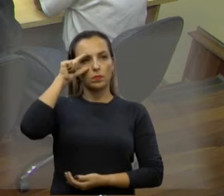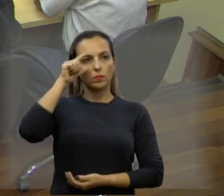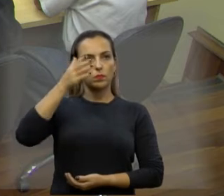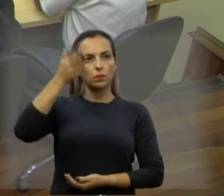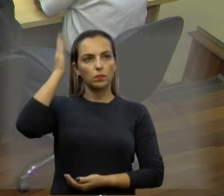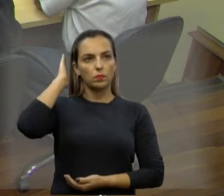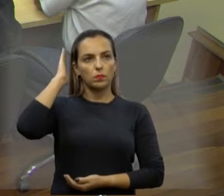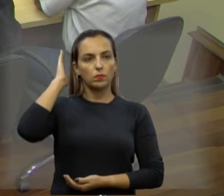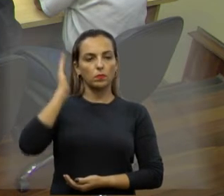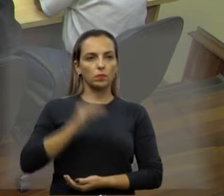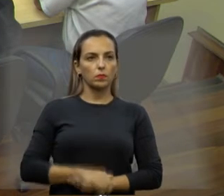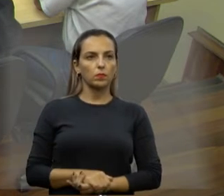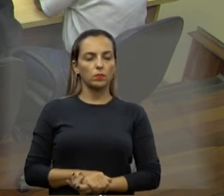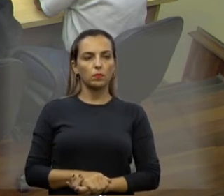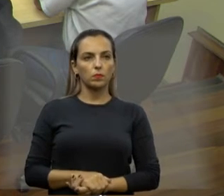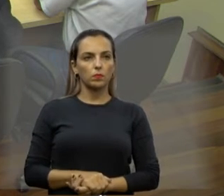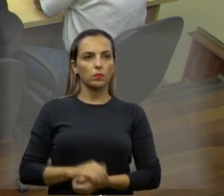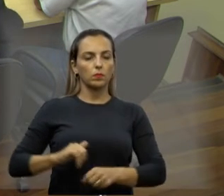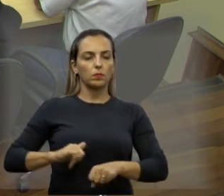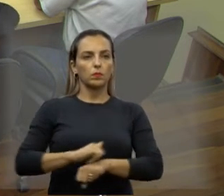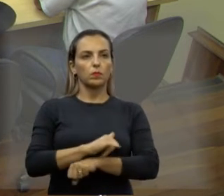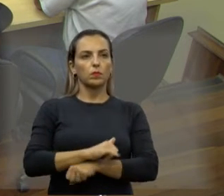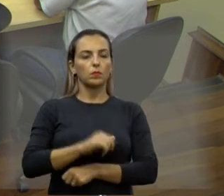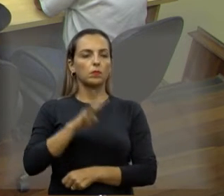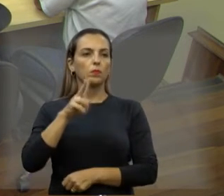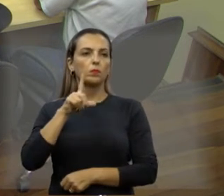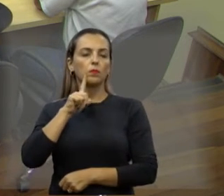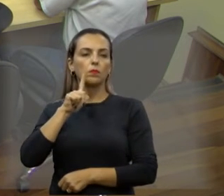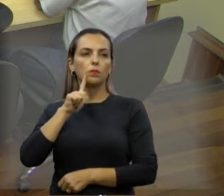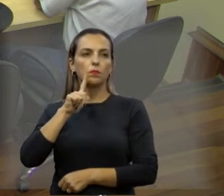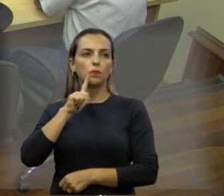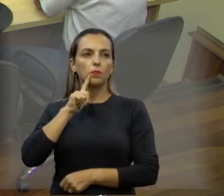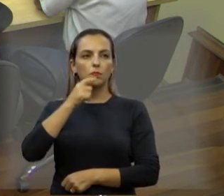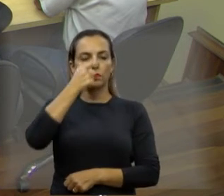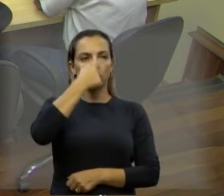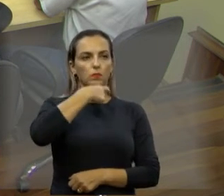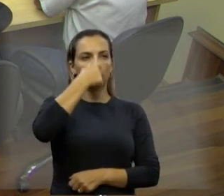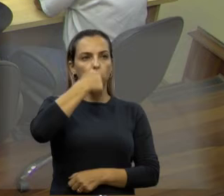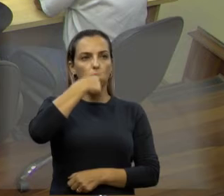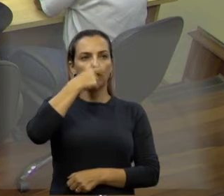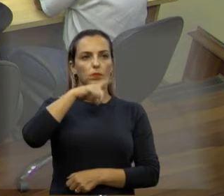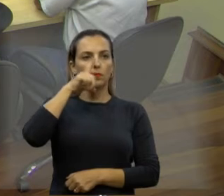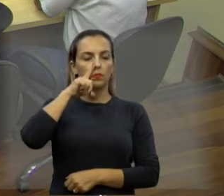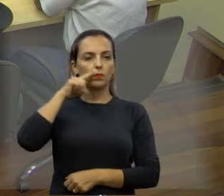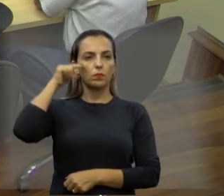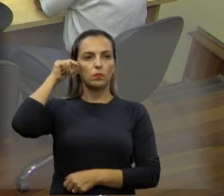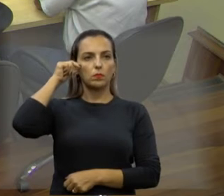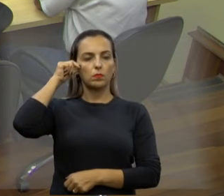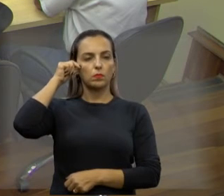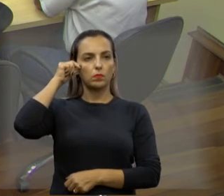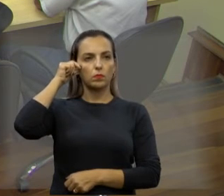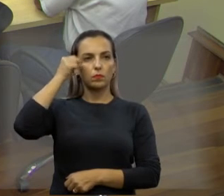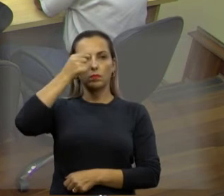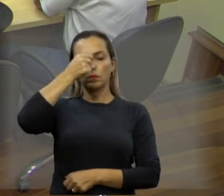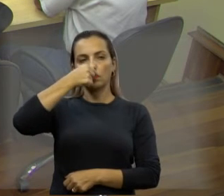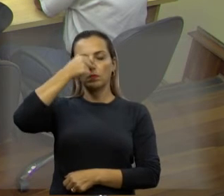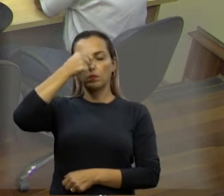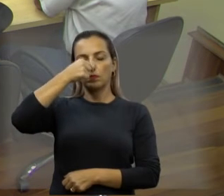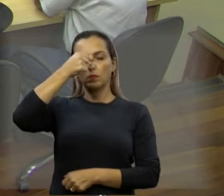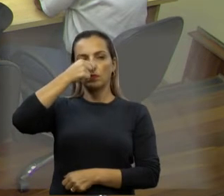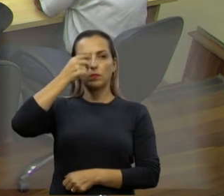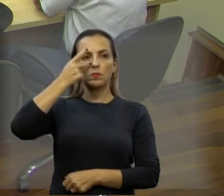Carlos de Assis ausentes Lucas Greco presente Carlão do Jóia presente Luna Meyer presentes Marcos Garrido